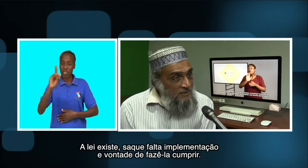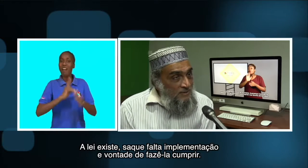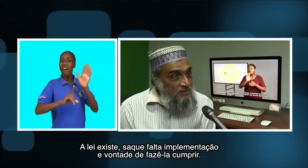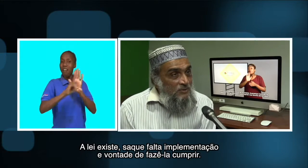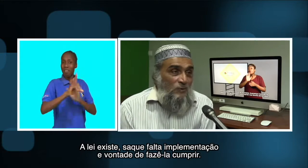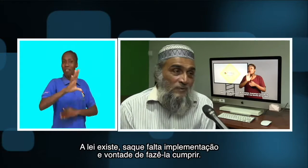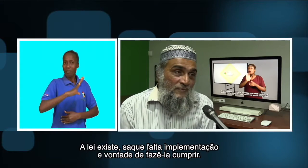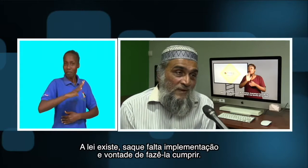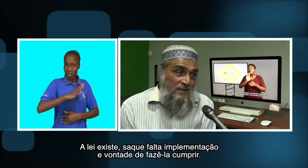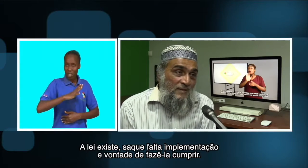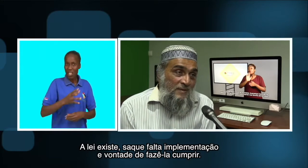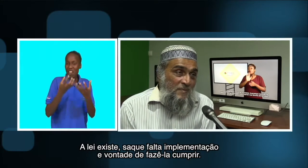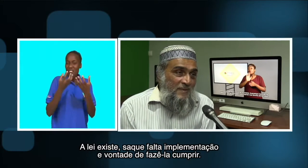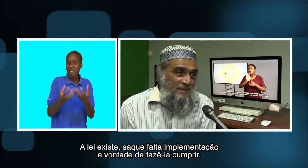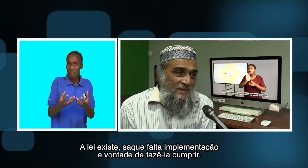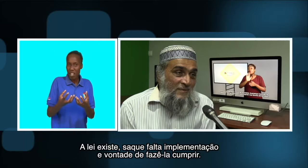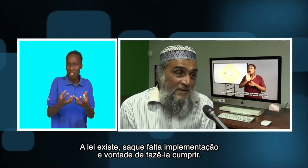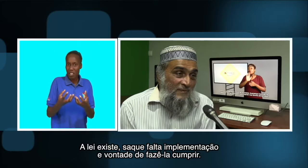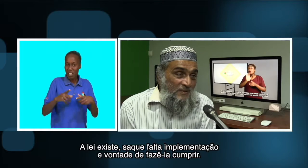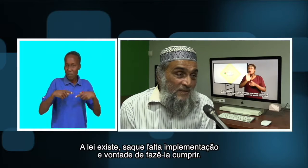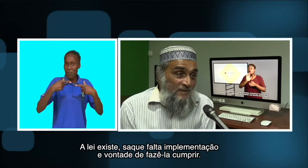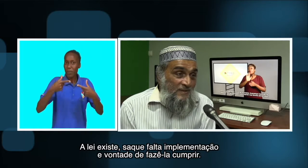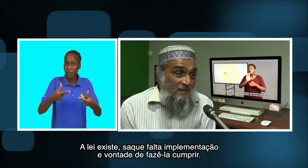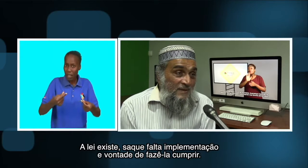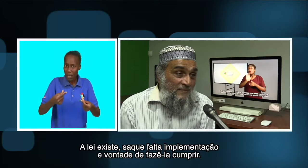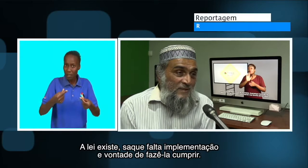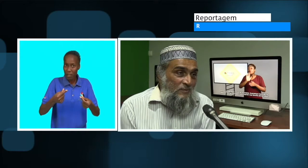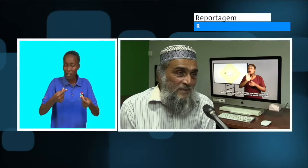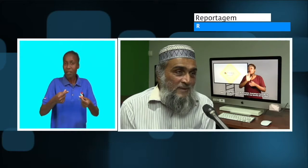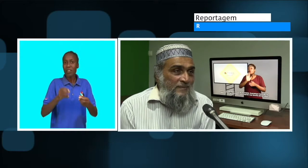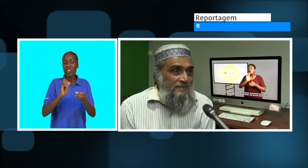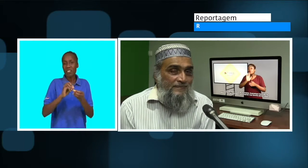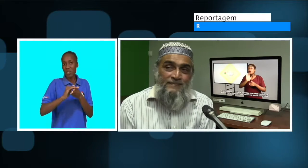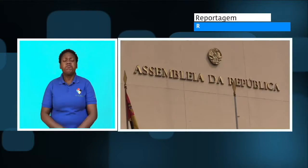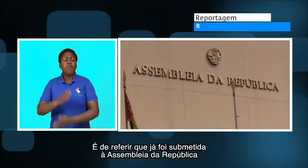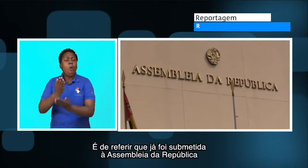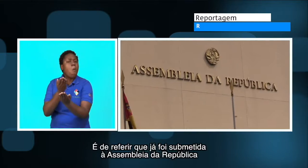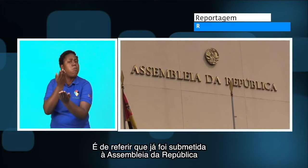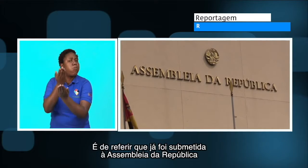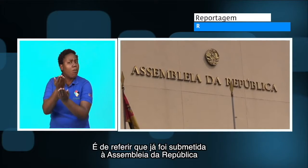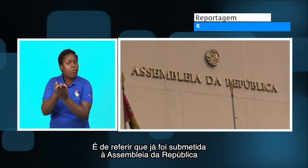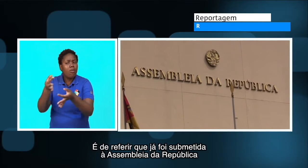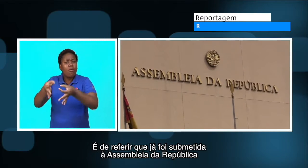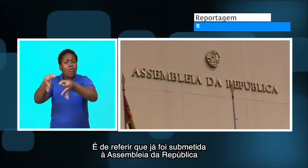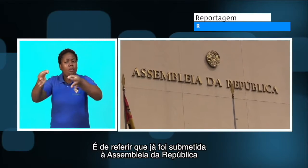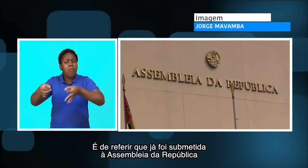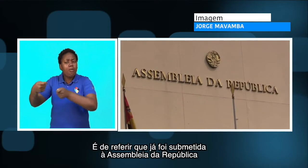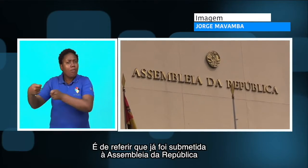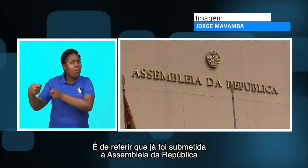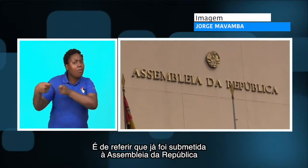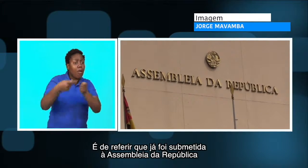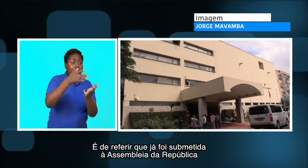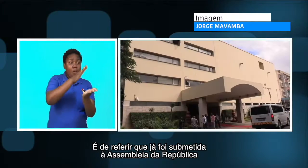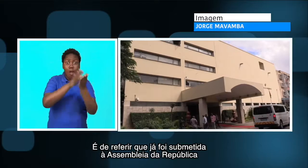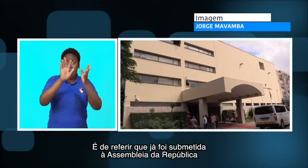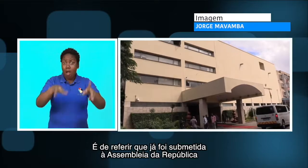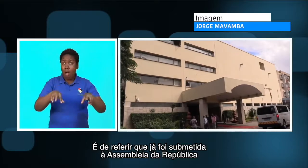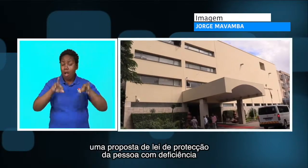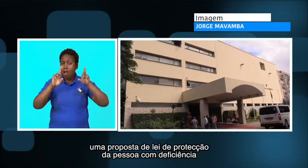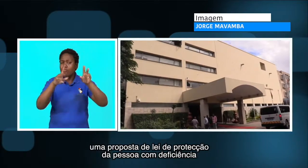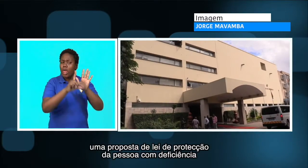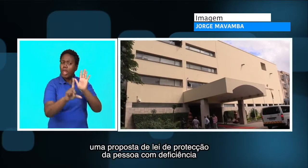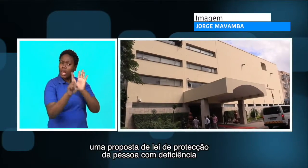A lei existe, só que falta de implementação e a vontade de fazer cumprir. É de referir que já foi submetida à Assembleia da